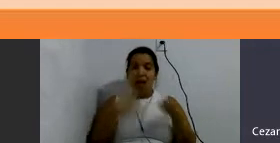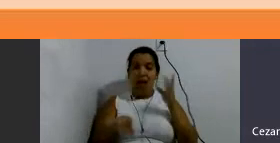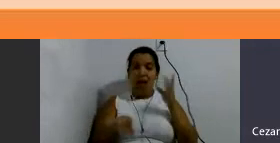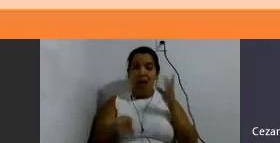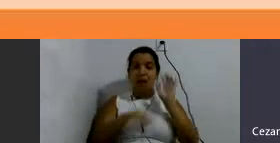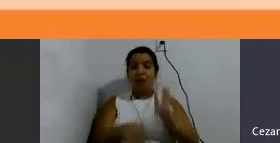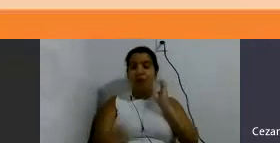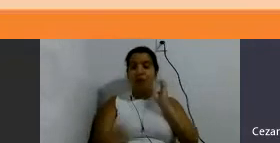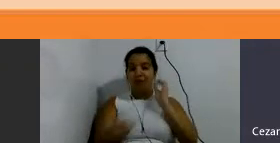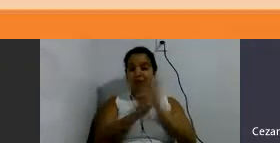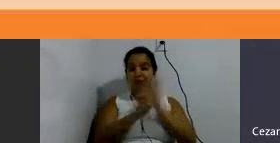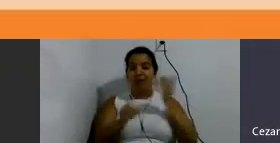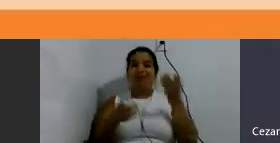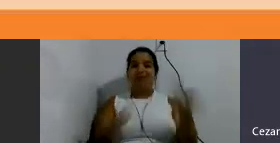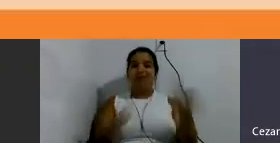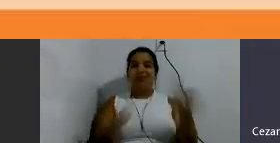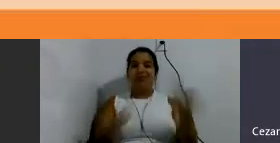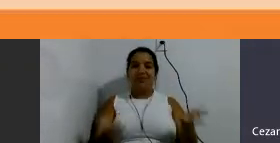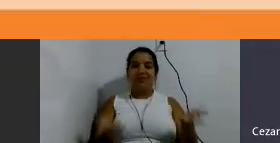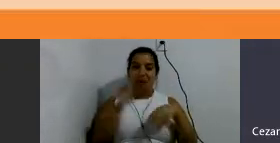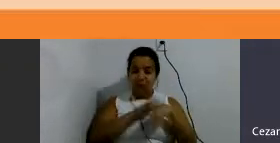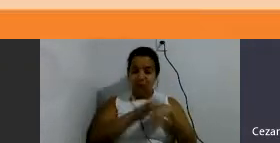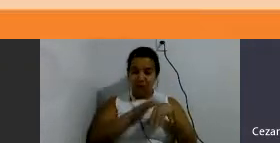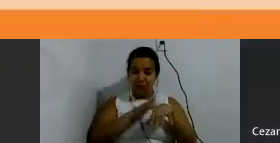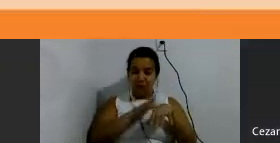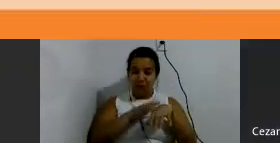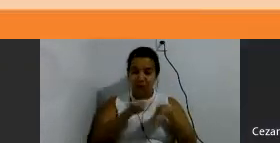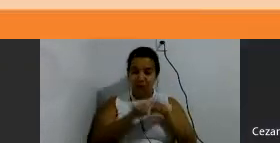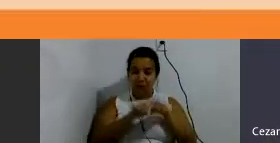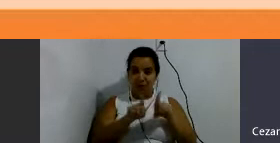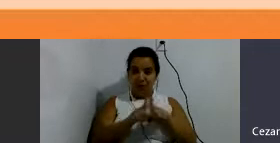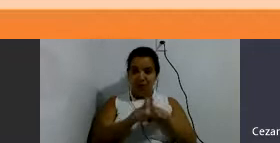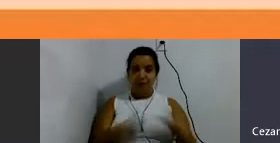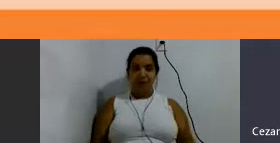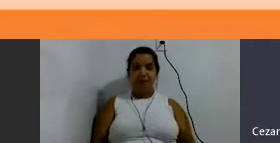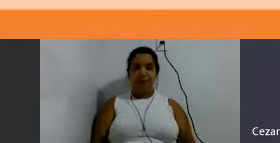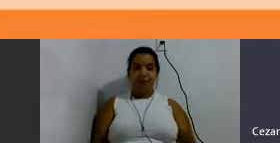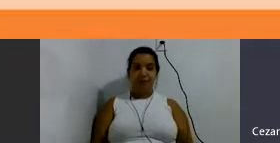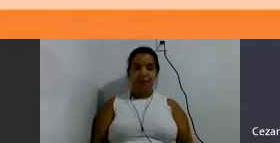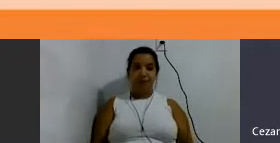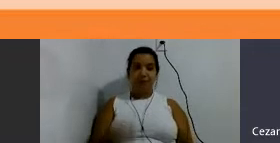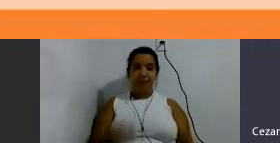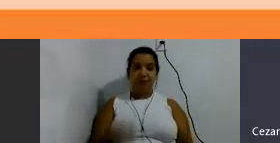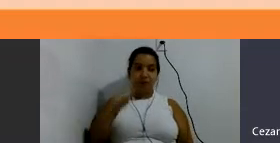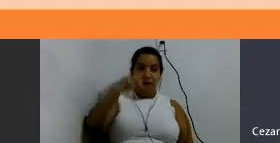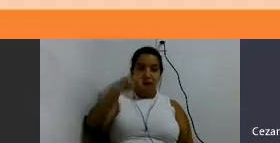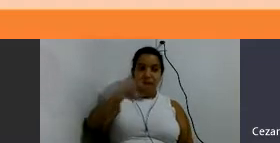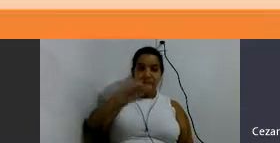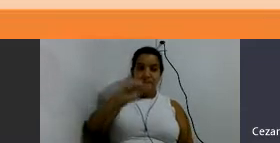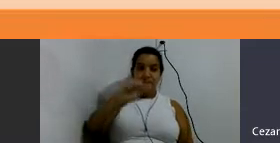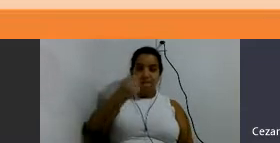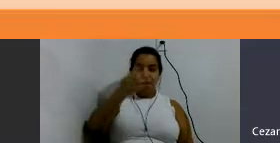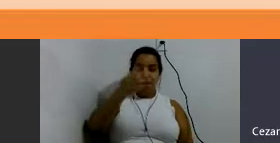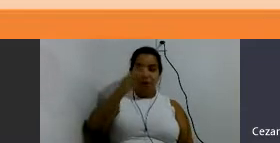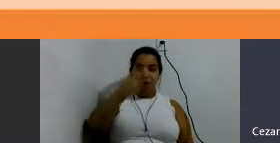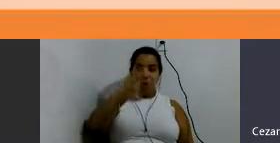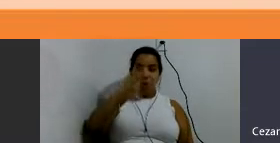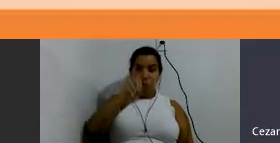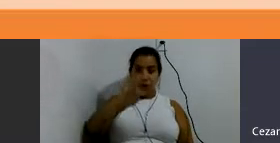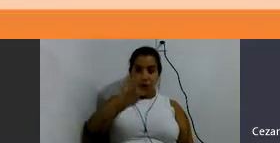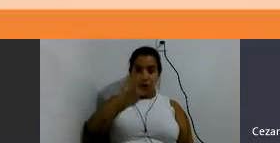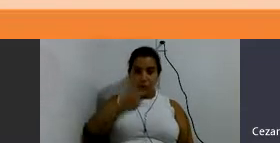identificar esse protozoário. E a mastigota, ela é encontrada no interior de